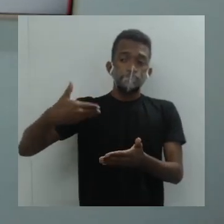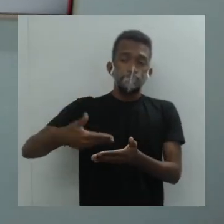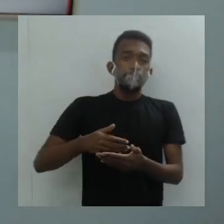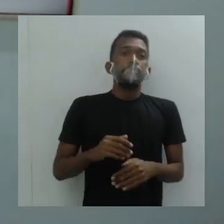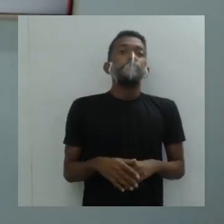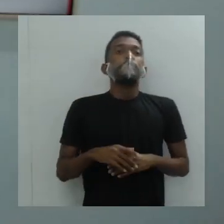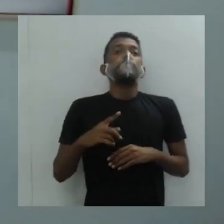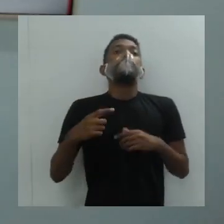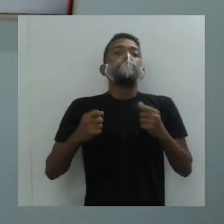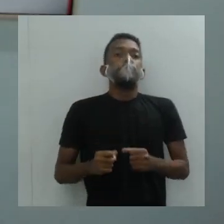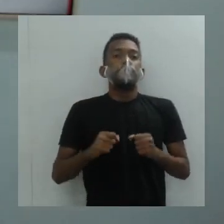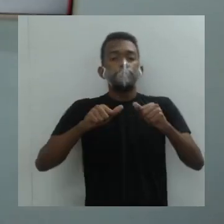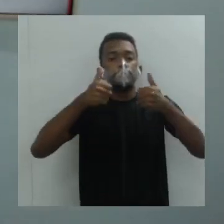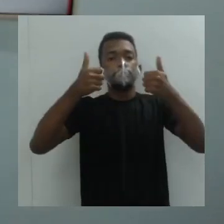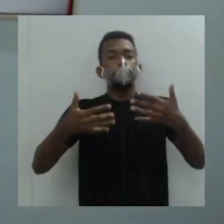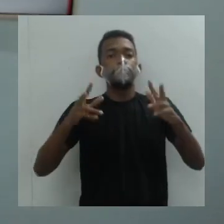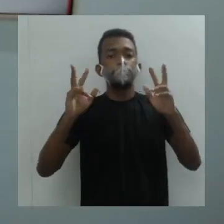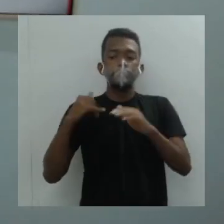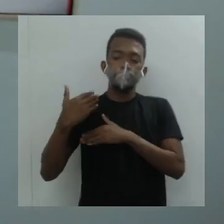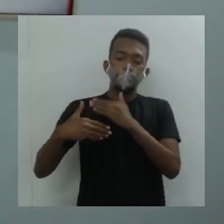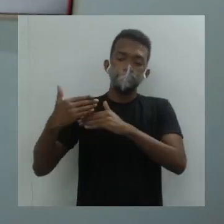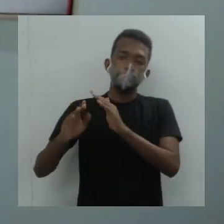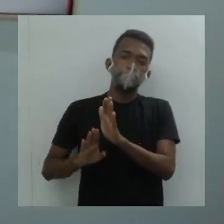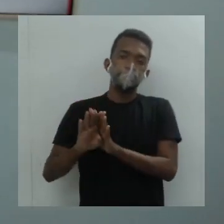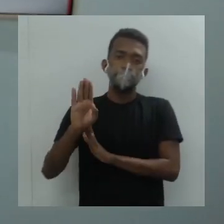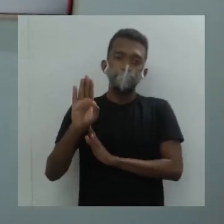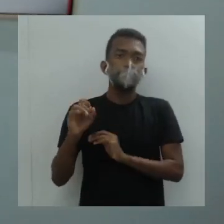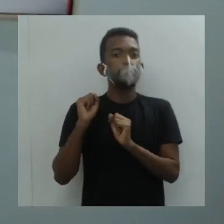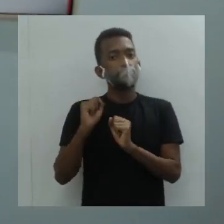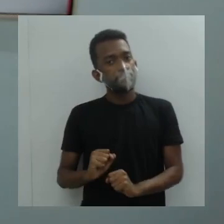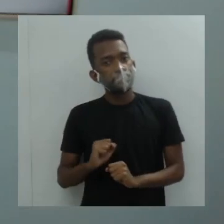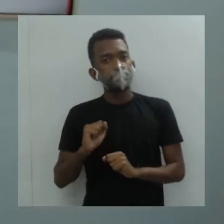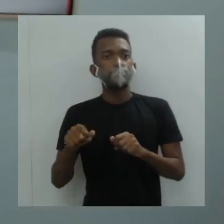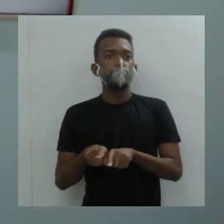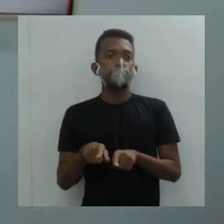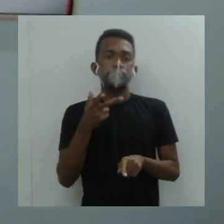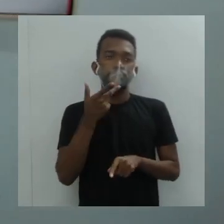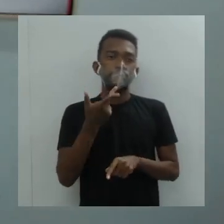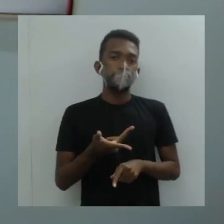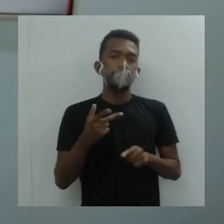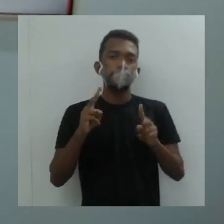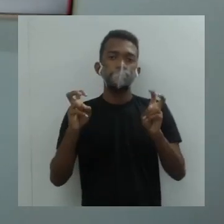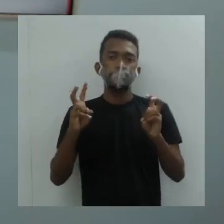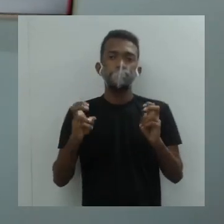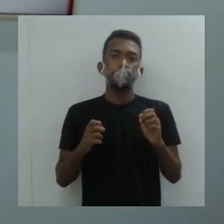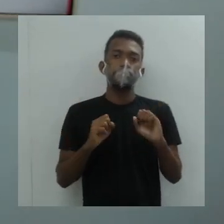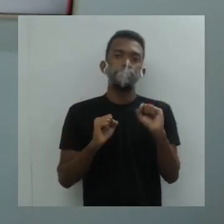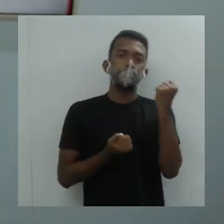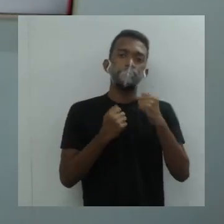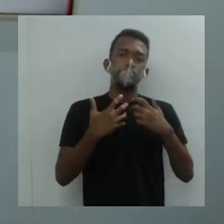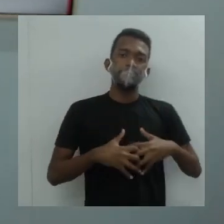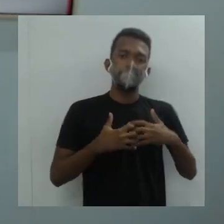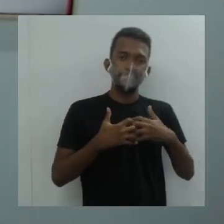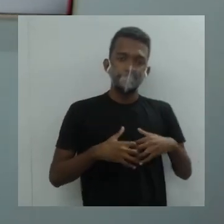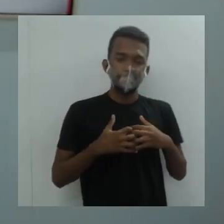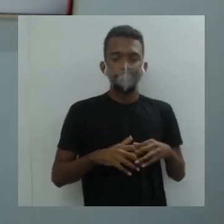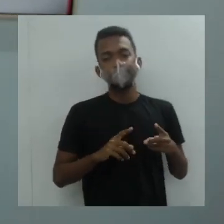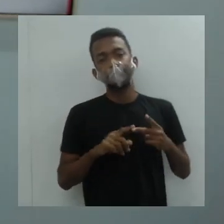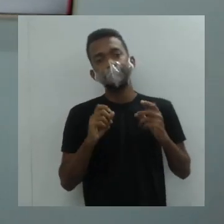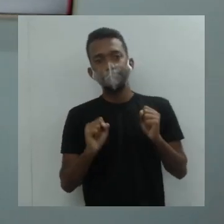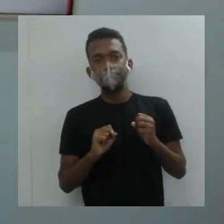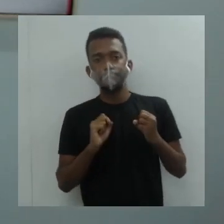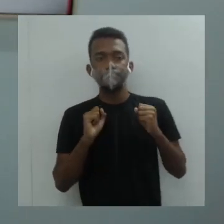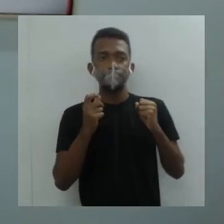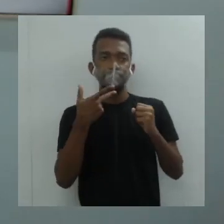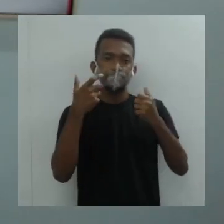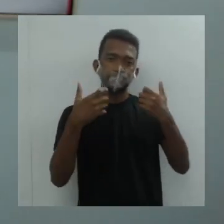falar do desenvolvimento. A gente poderia falar das máquinas. A gente poderia